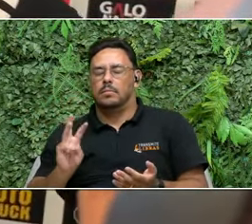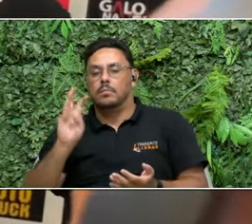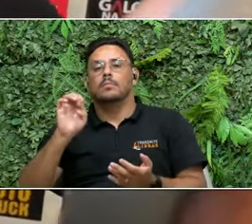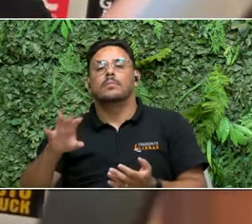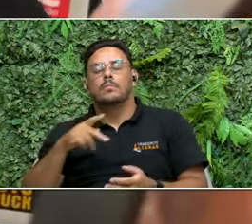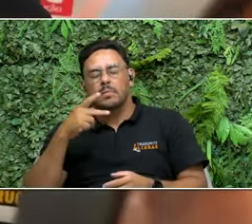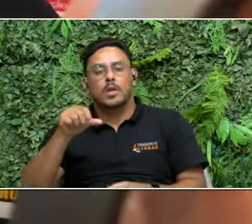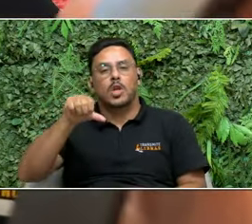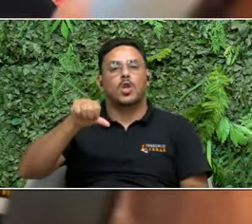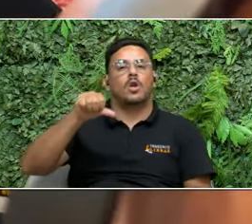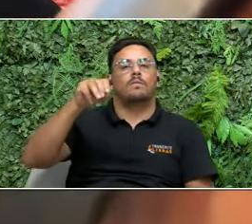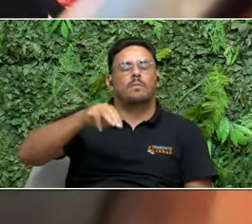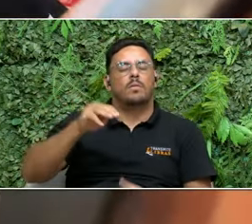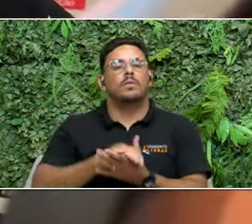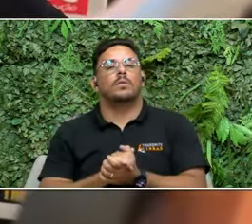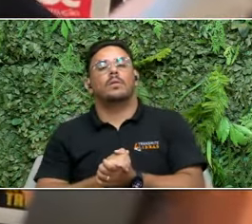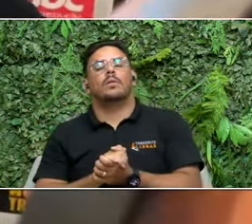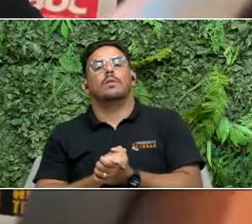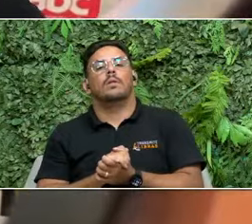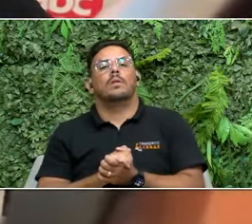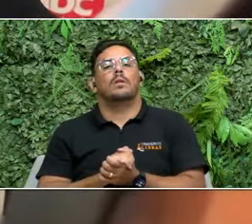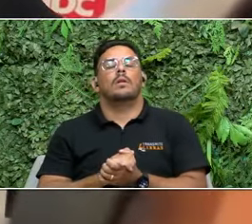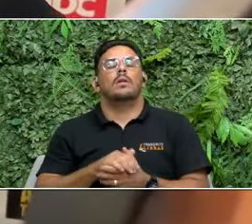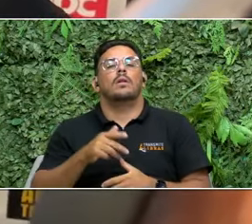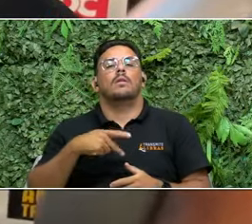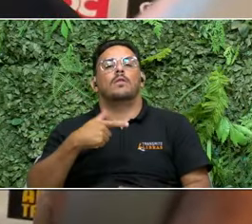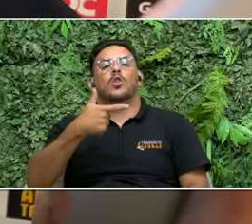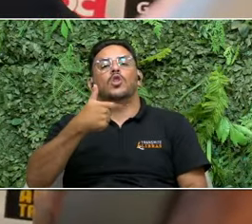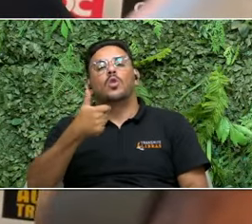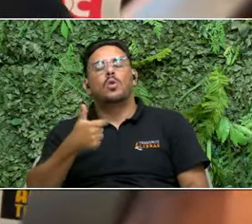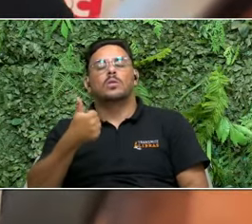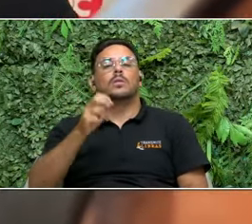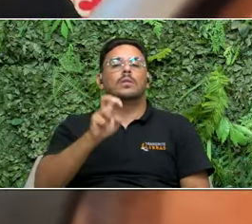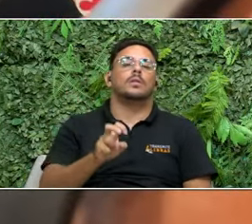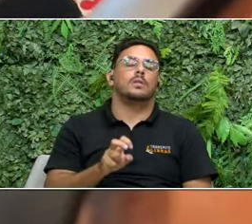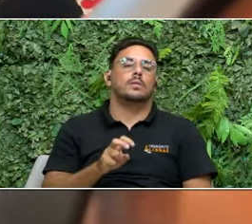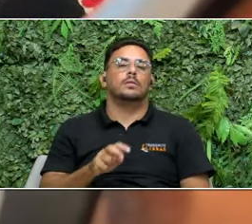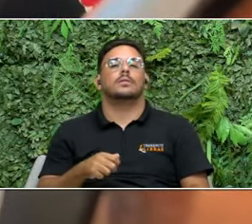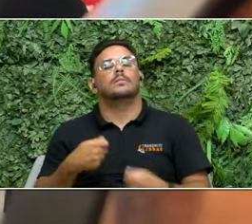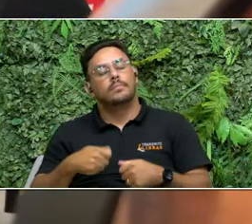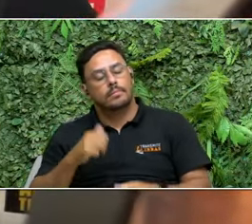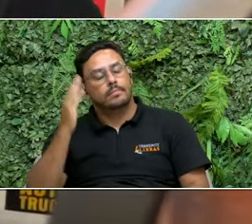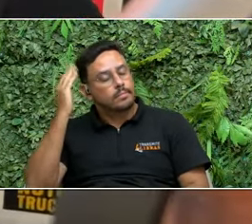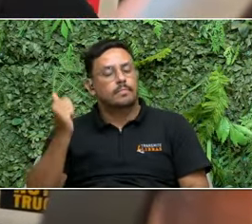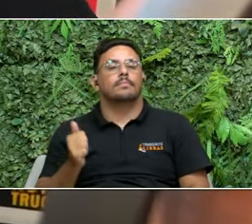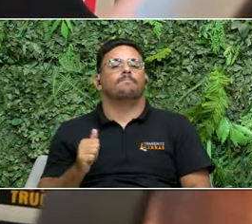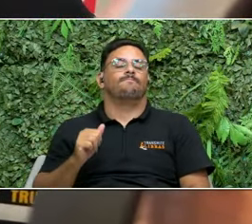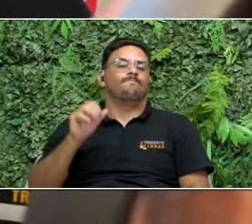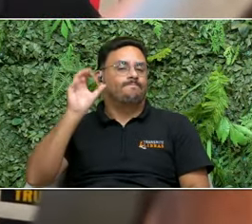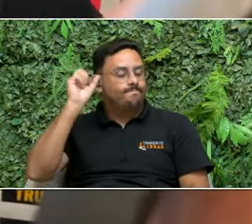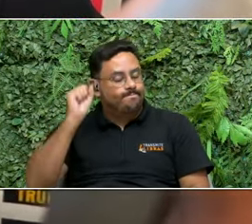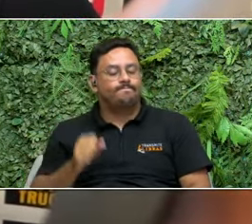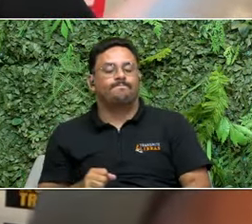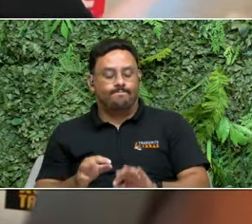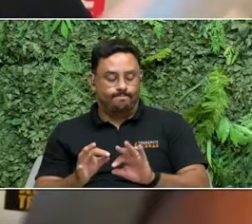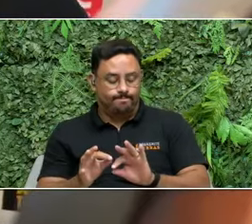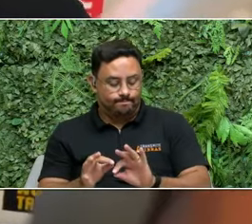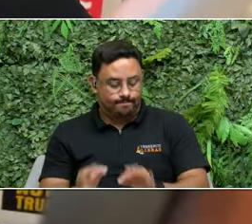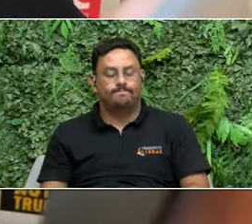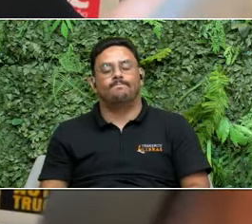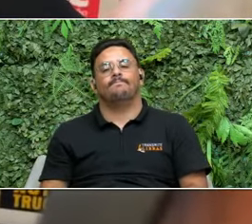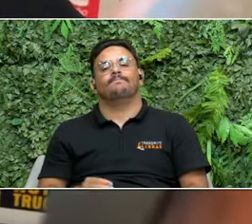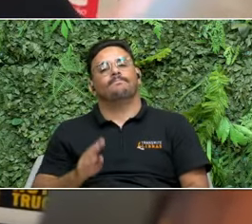9 minutos ele falou no segundo tempo vou dar vou dar 12 15 cara não pode ter assim velho tem que saber escutar acho que é humildade em primeiro